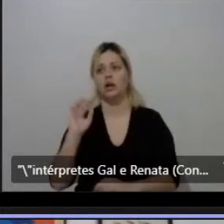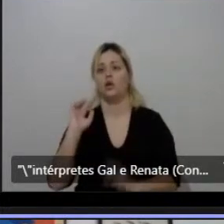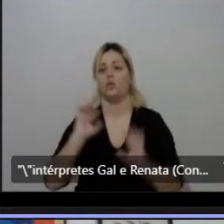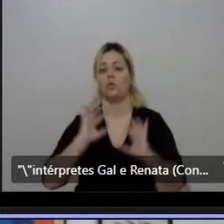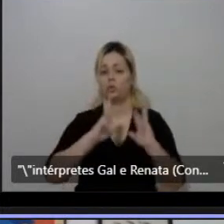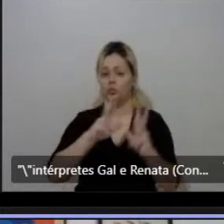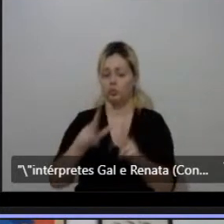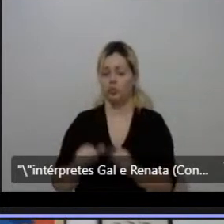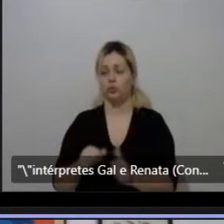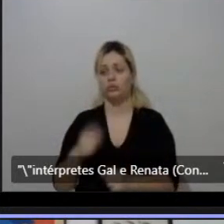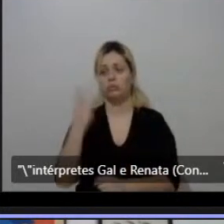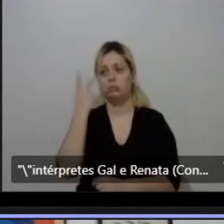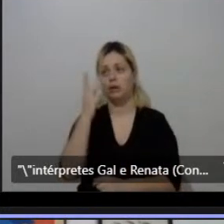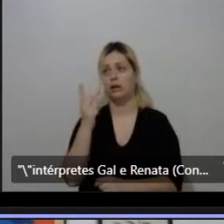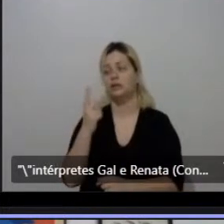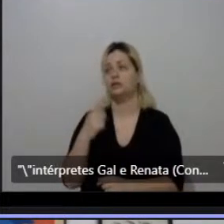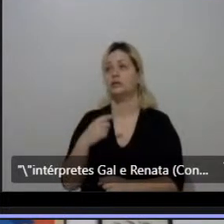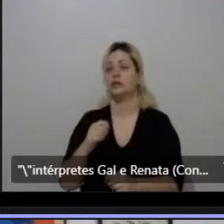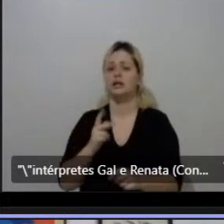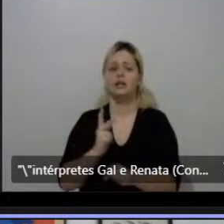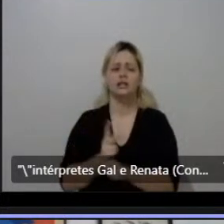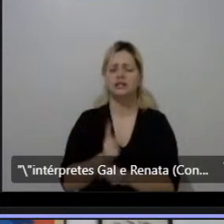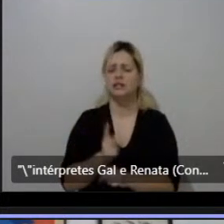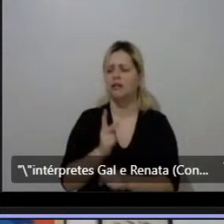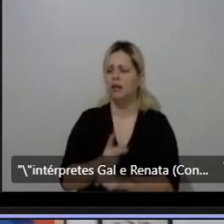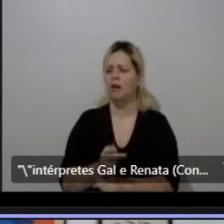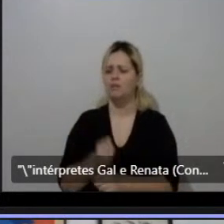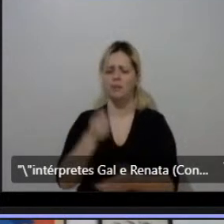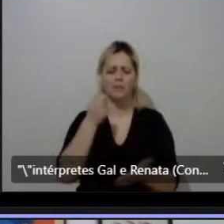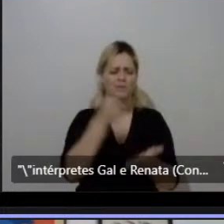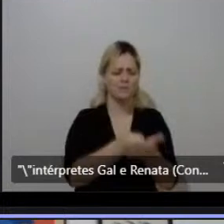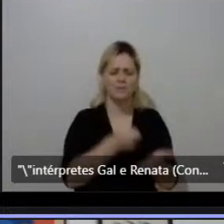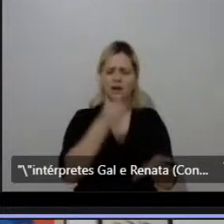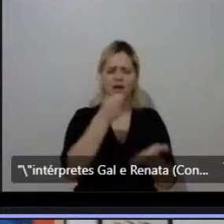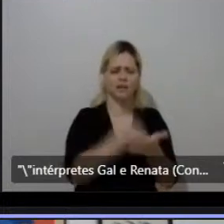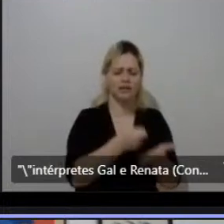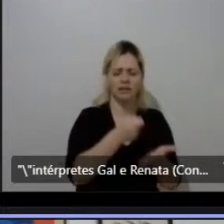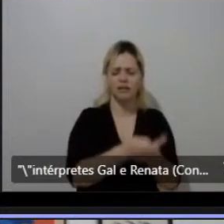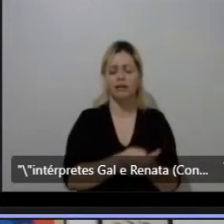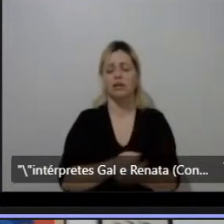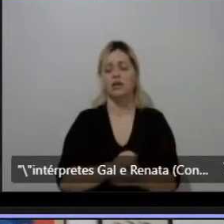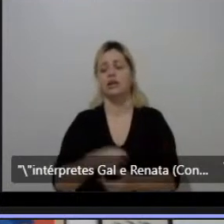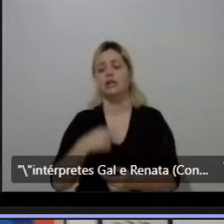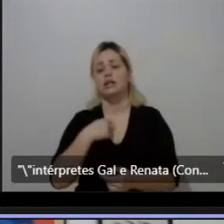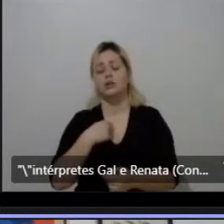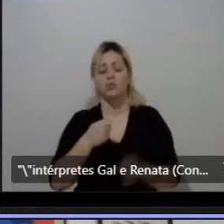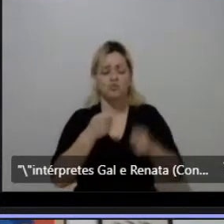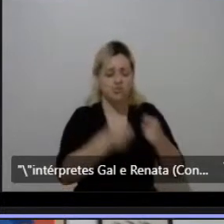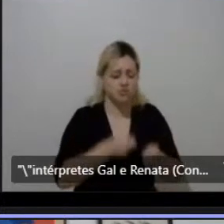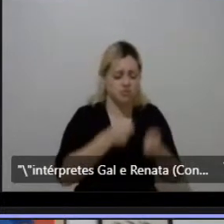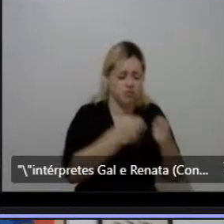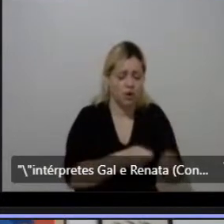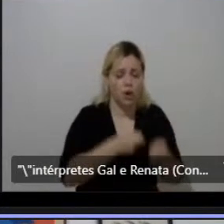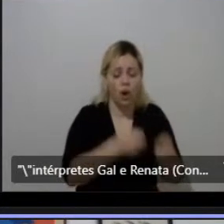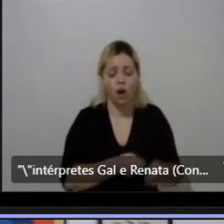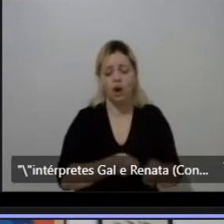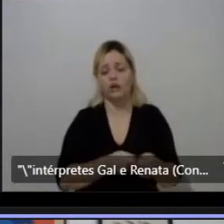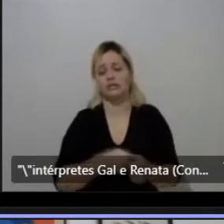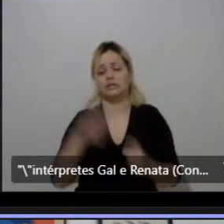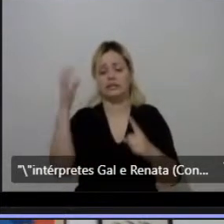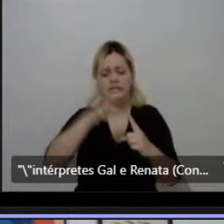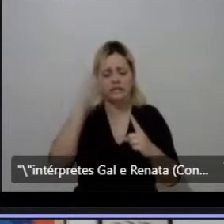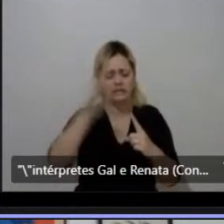aquela, uma analogia, né, a gente está sempre o tempo inteiro, né, apagando incêndios, tomando caldos, né, o tempo